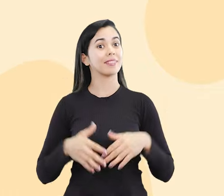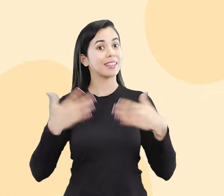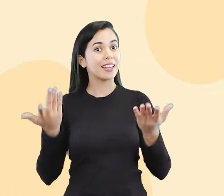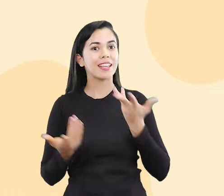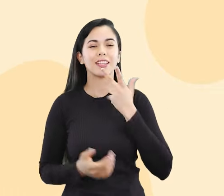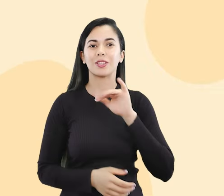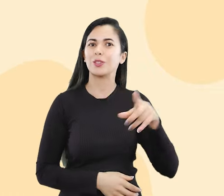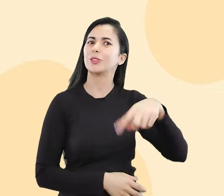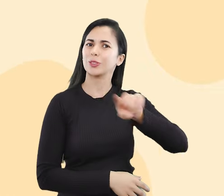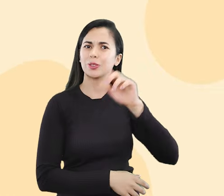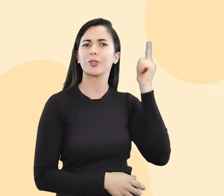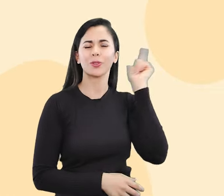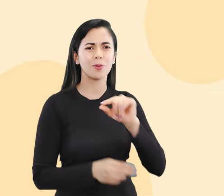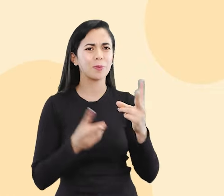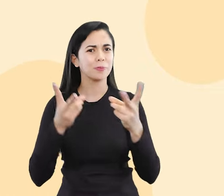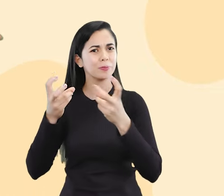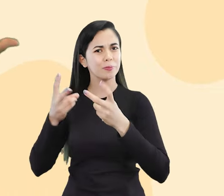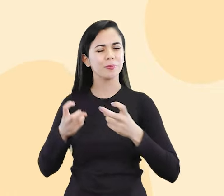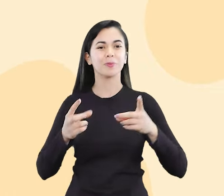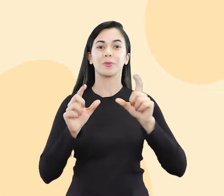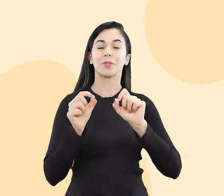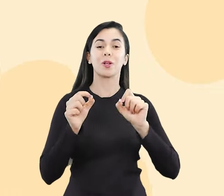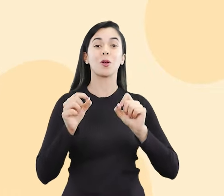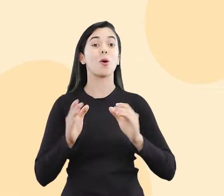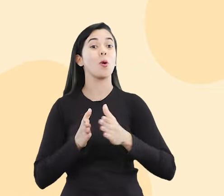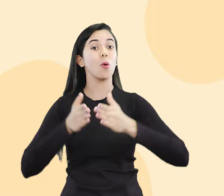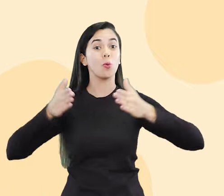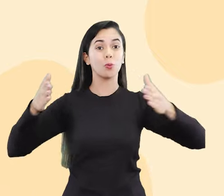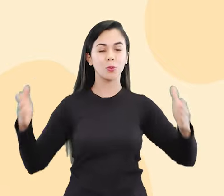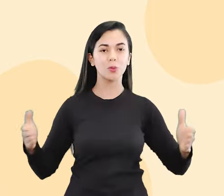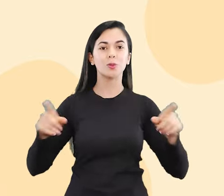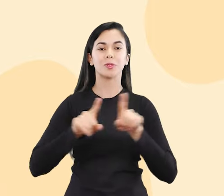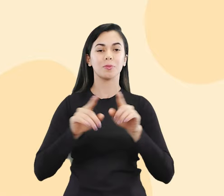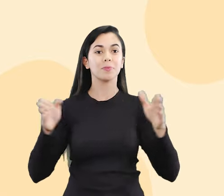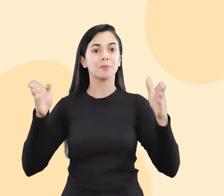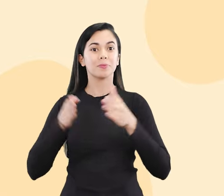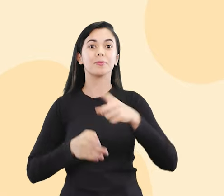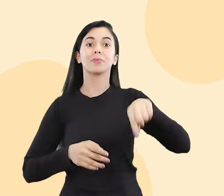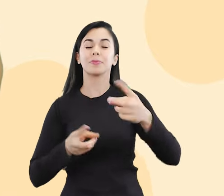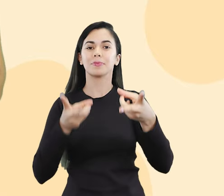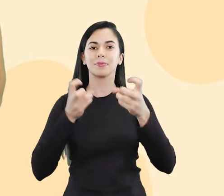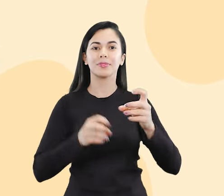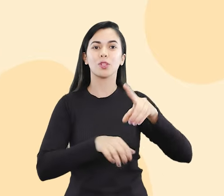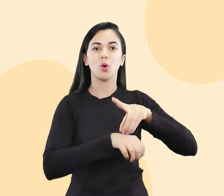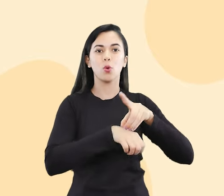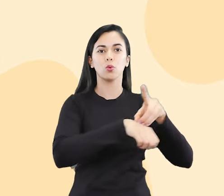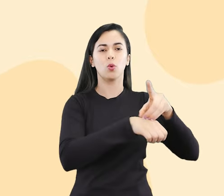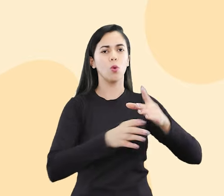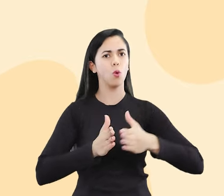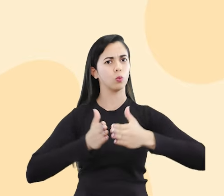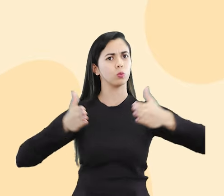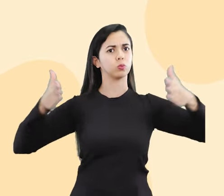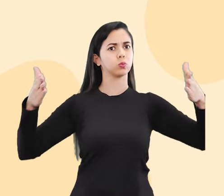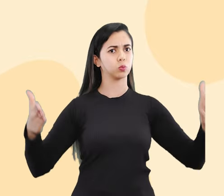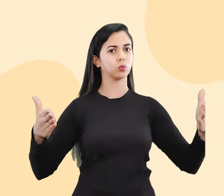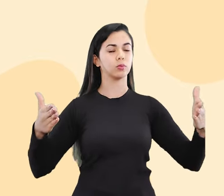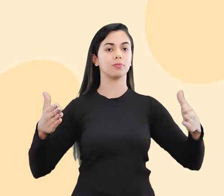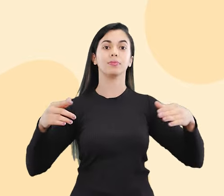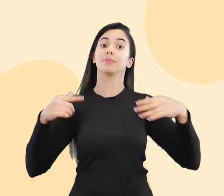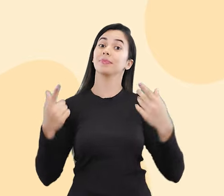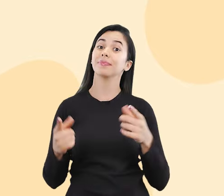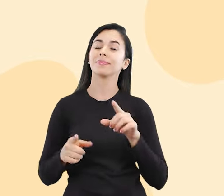E aí, crianças, conseguiram identificar o conceito grande e pequeno? O dinossauro é